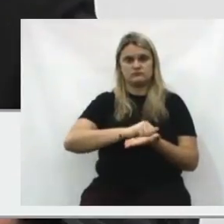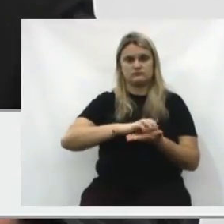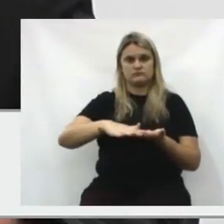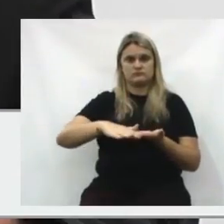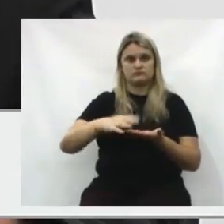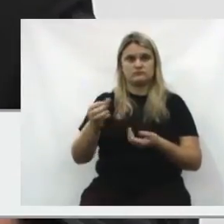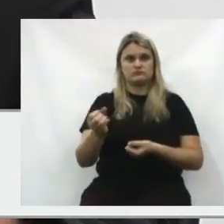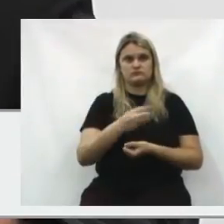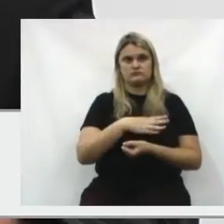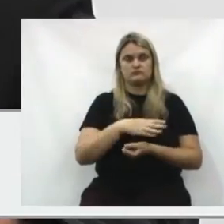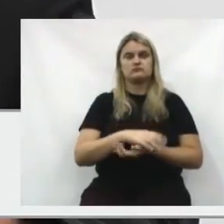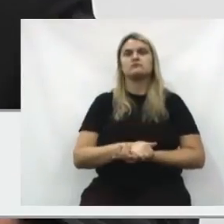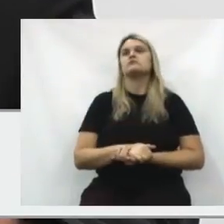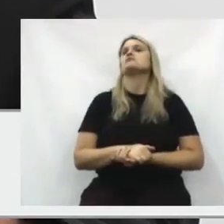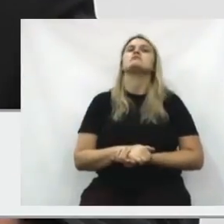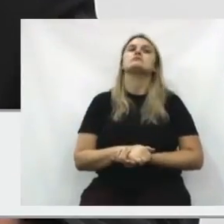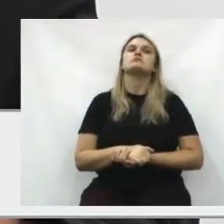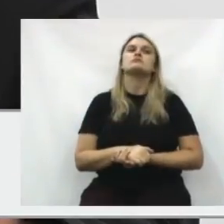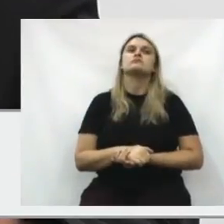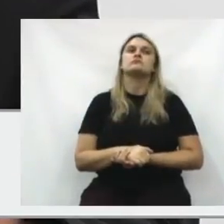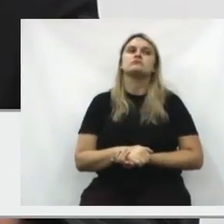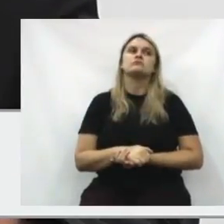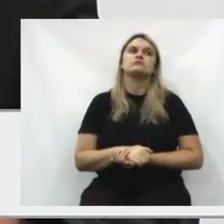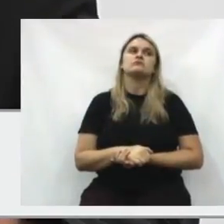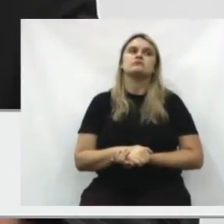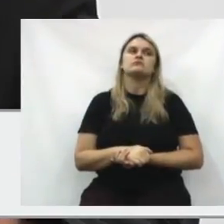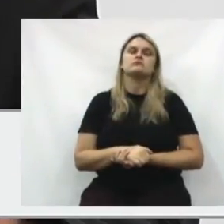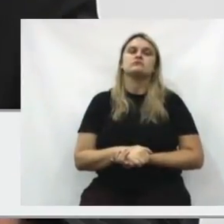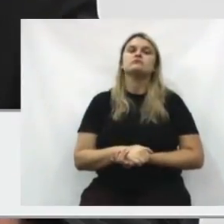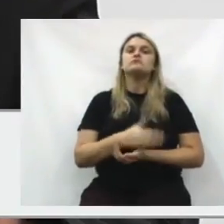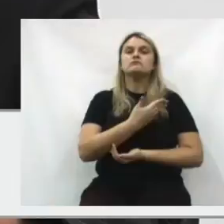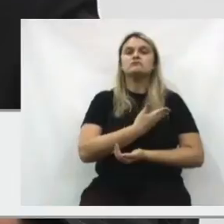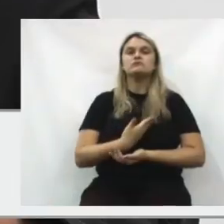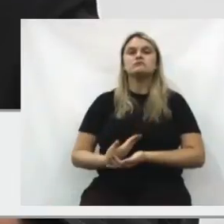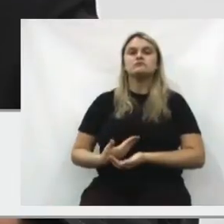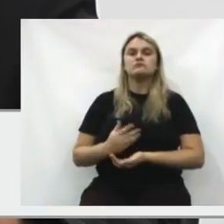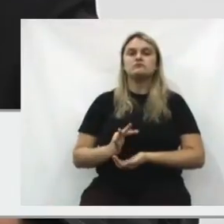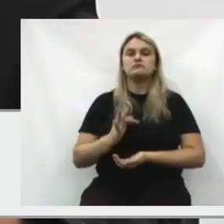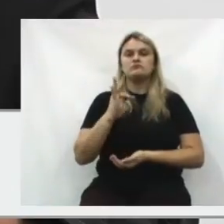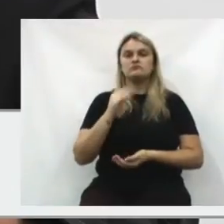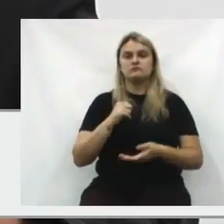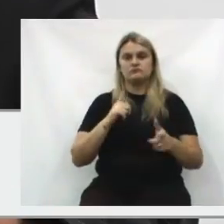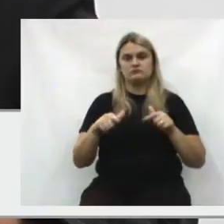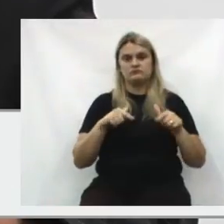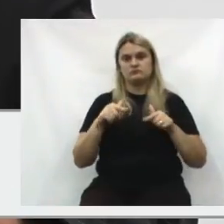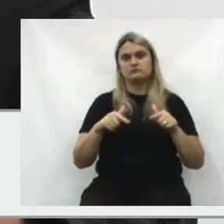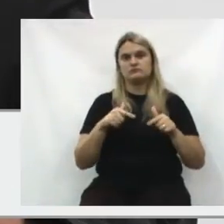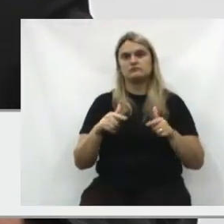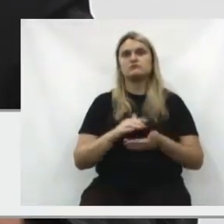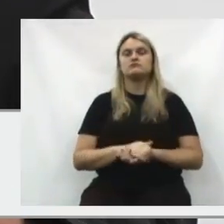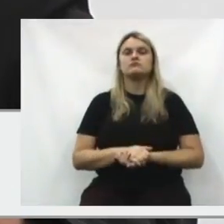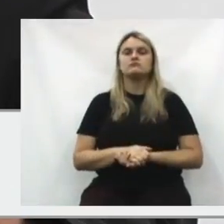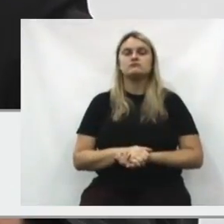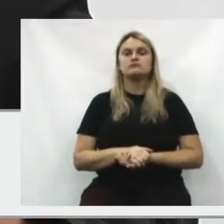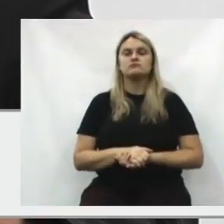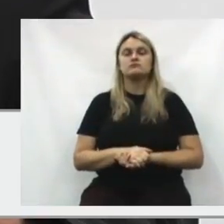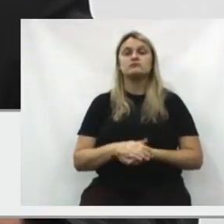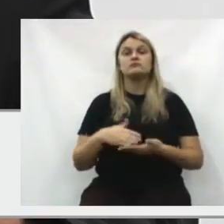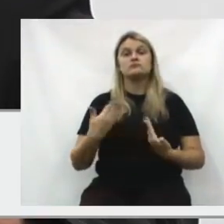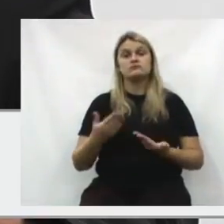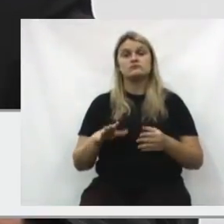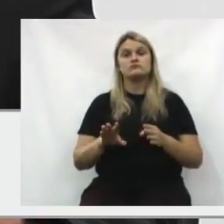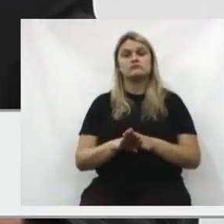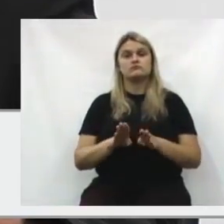fazer um recap asfáltico na Manoel Ribas, ou seja, o governo federal atuando sobre a